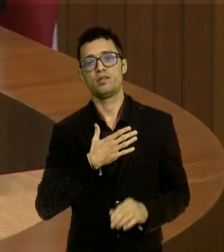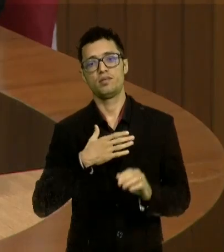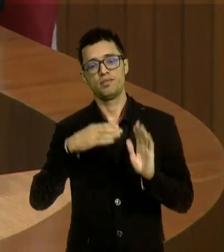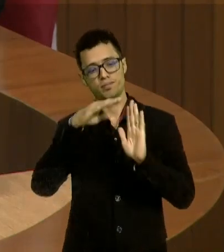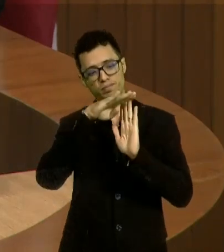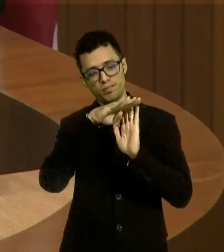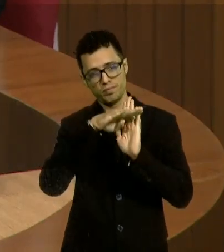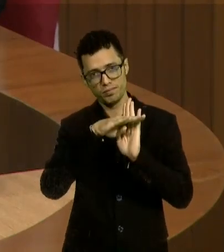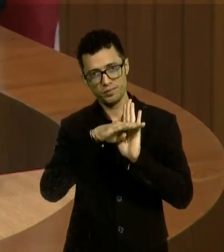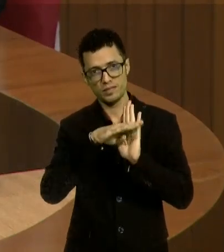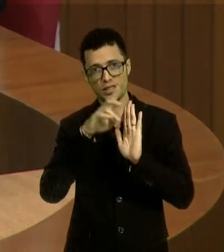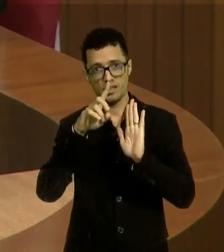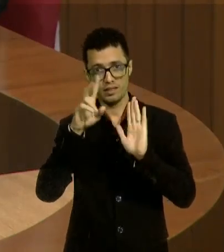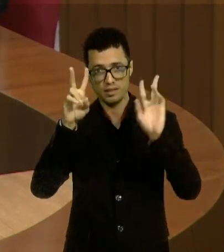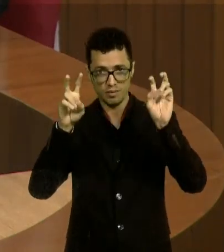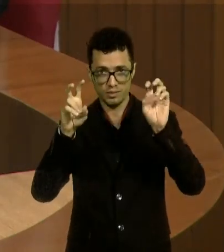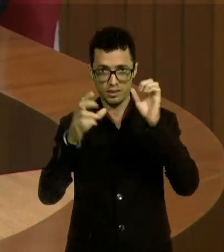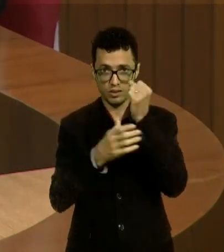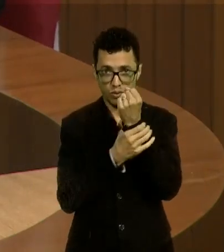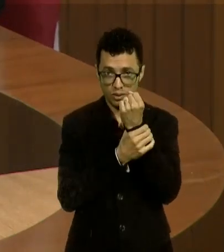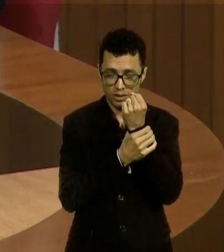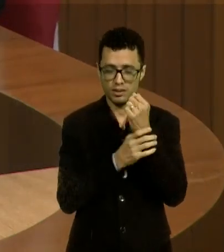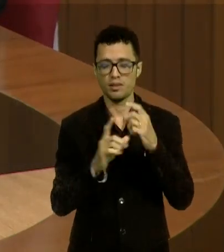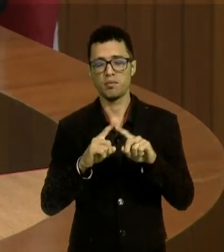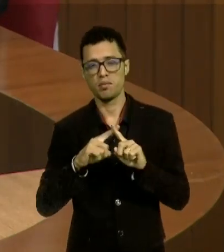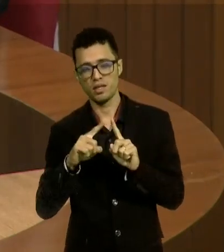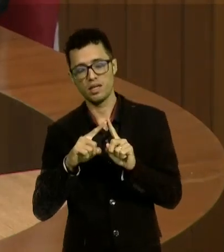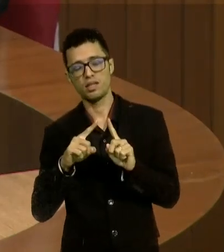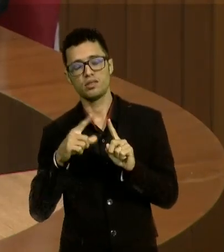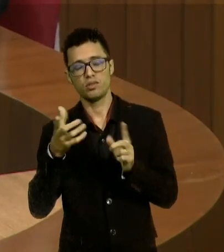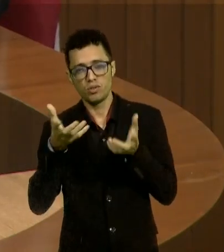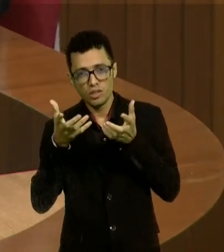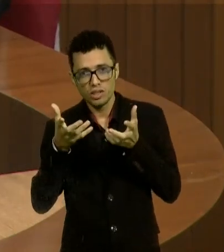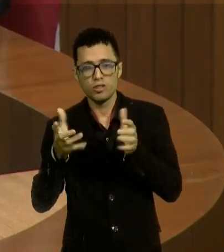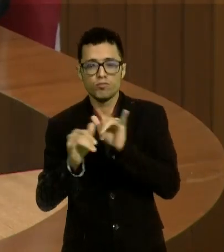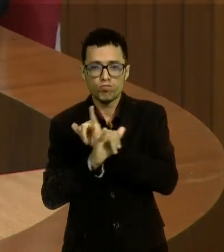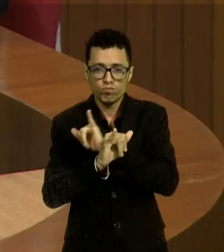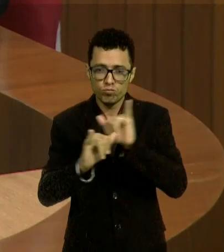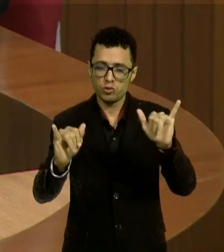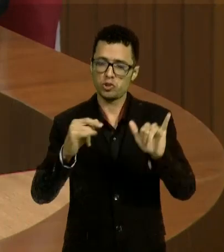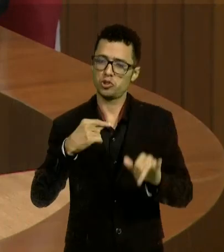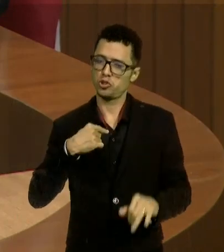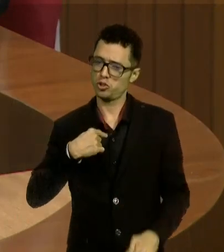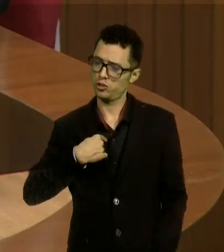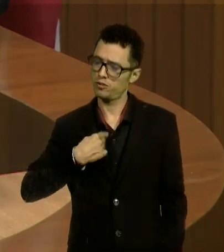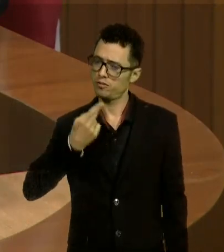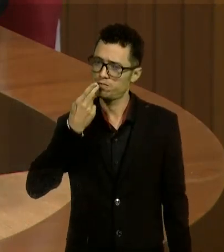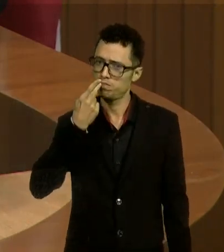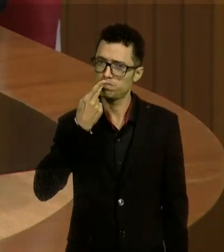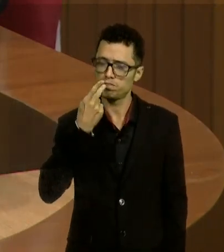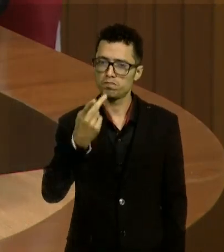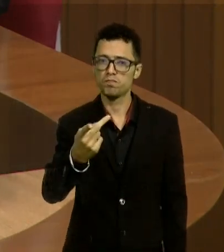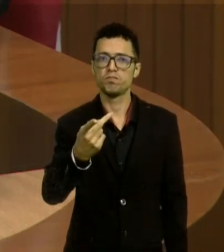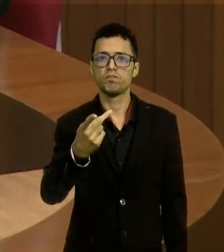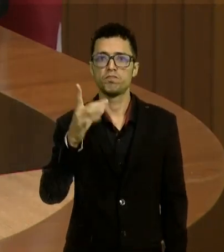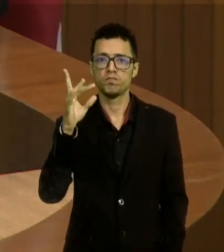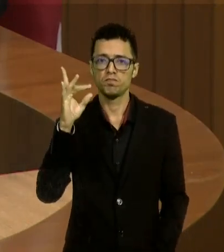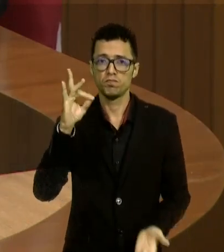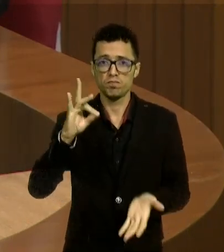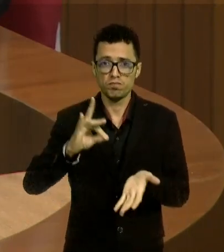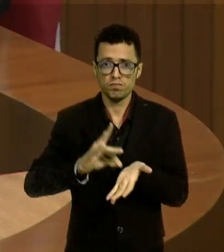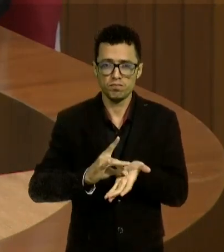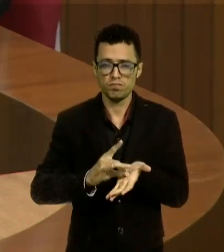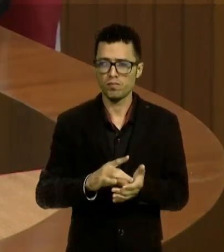para vocês que eu continuo afirmando aqui com muita propriedade, só mais um minuto, com